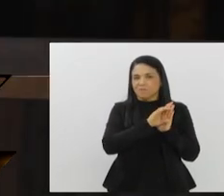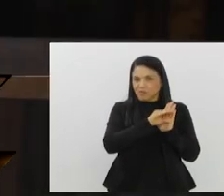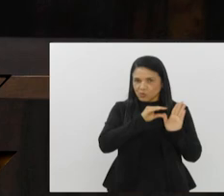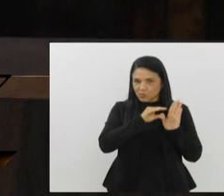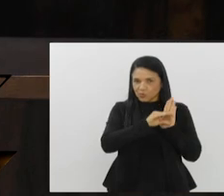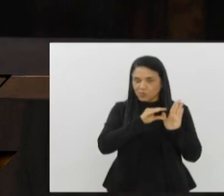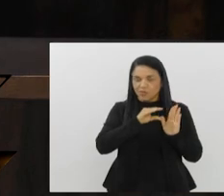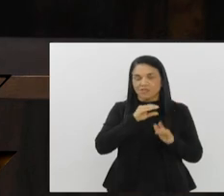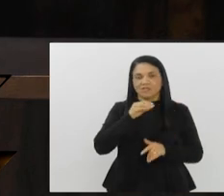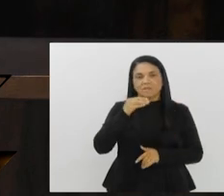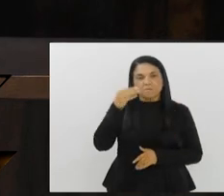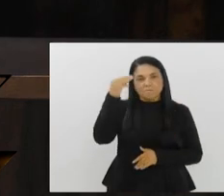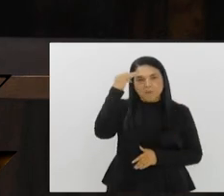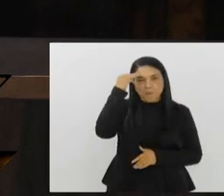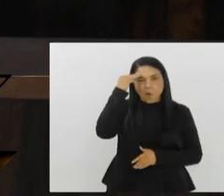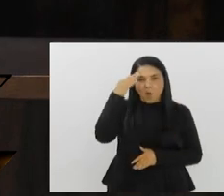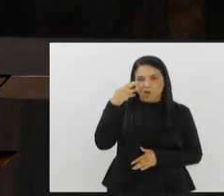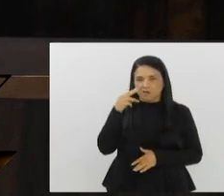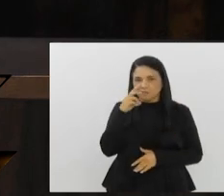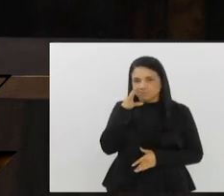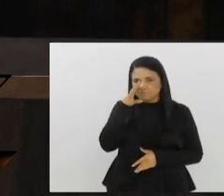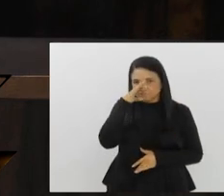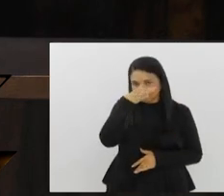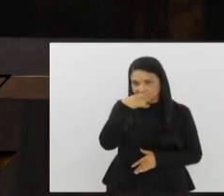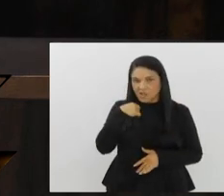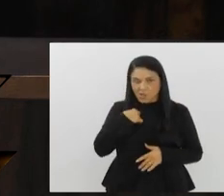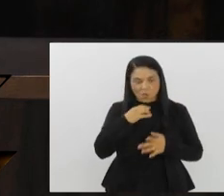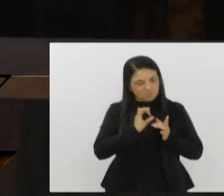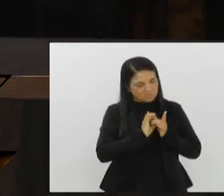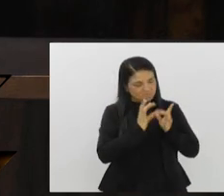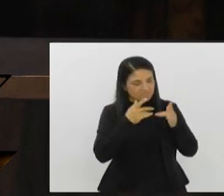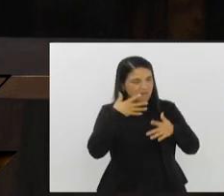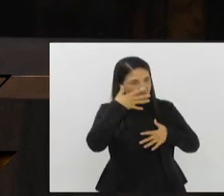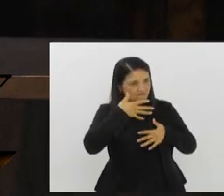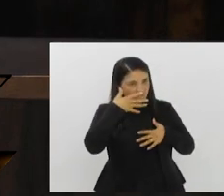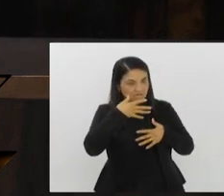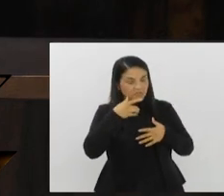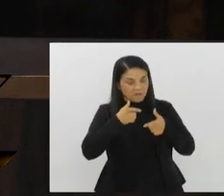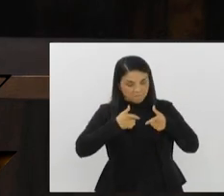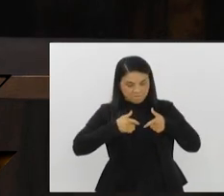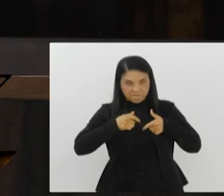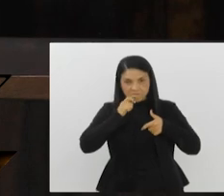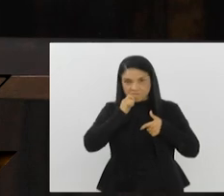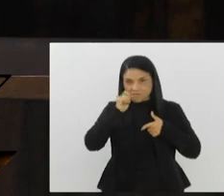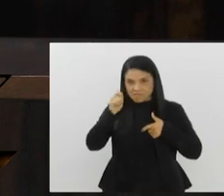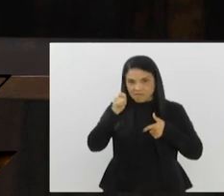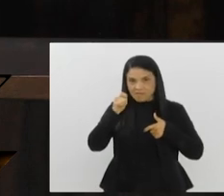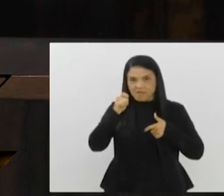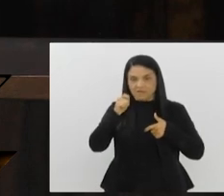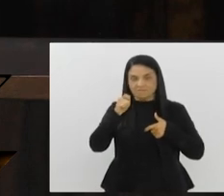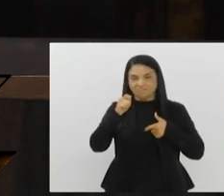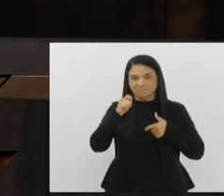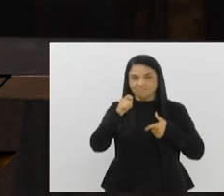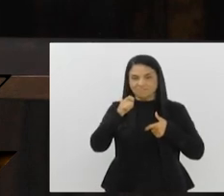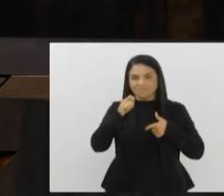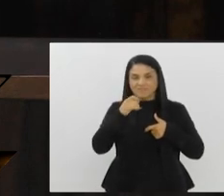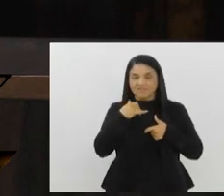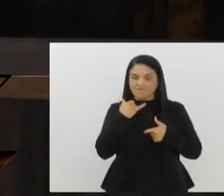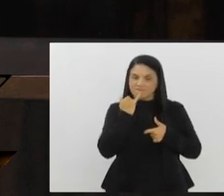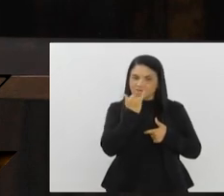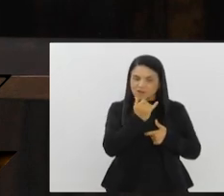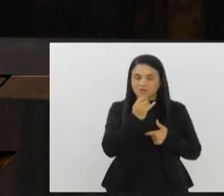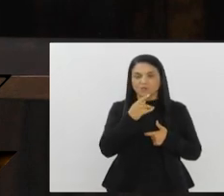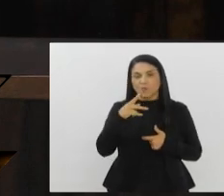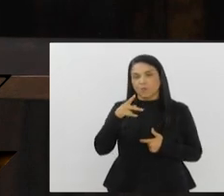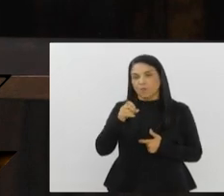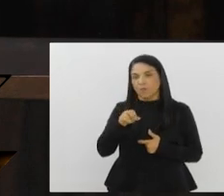eu fico à vontade para falar disso porque eu quase ao dar essa medalha e mencionar fortemente voz humana